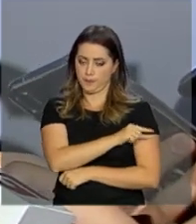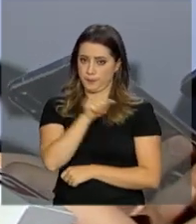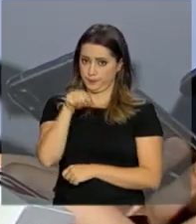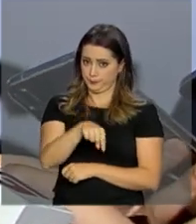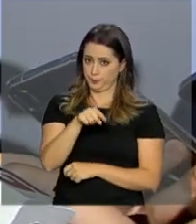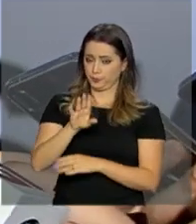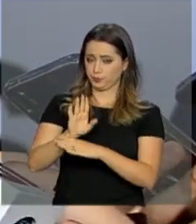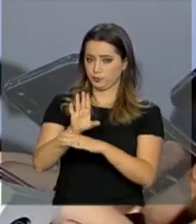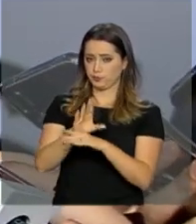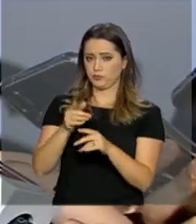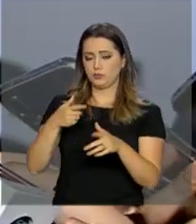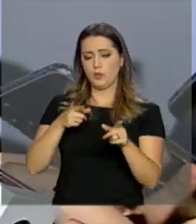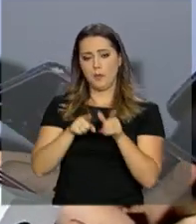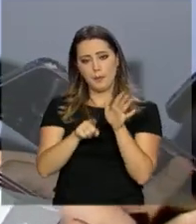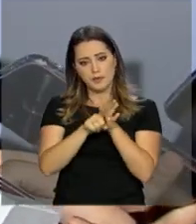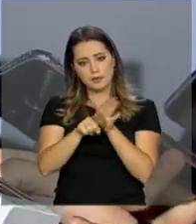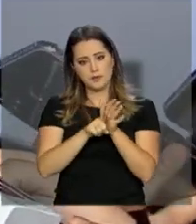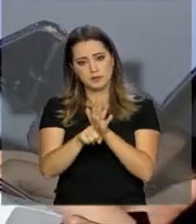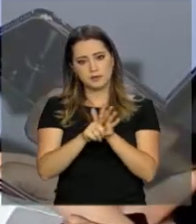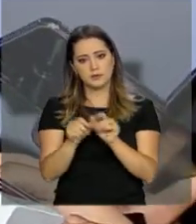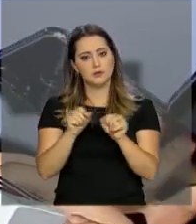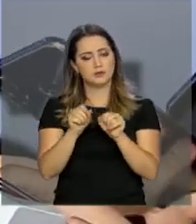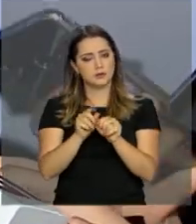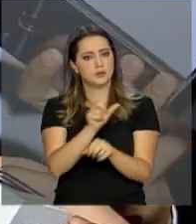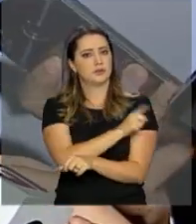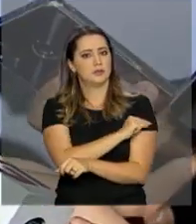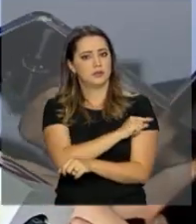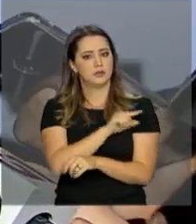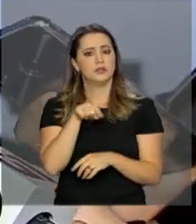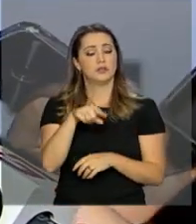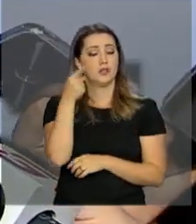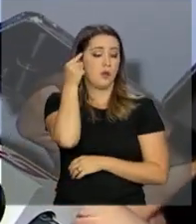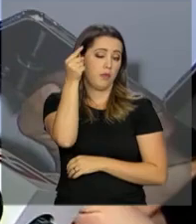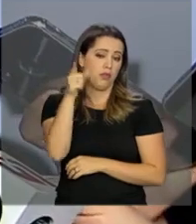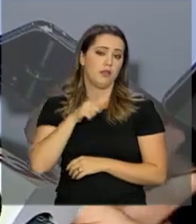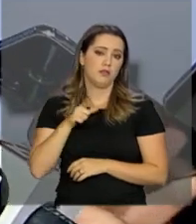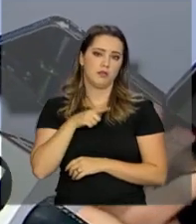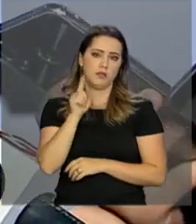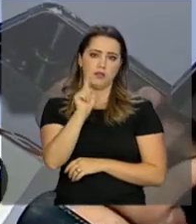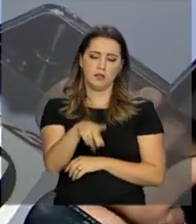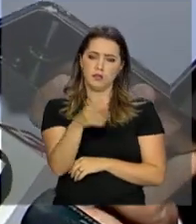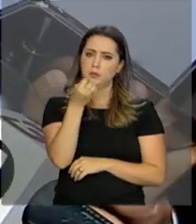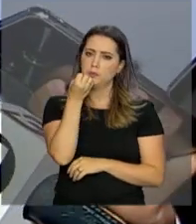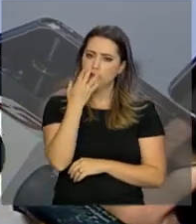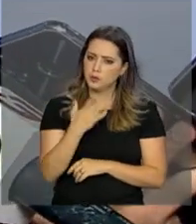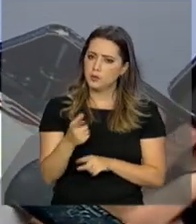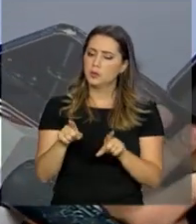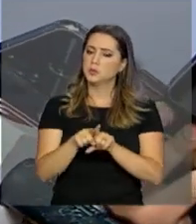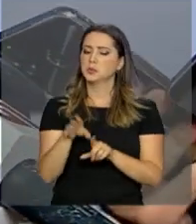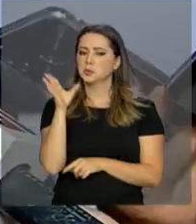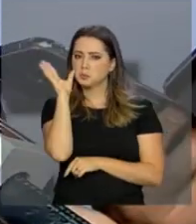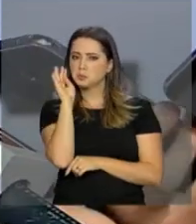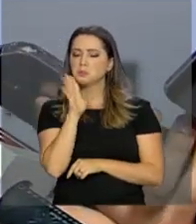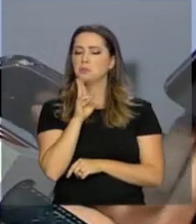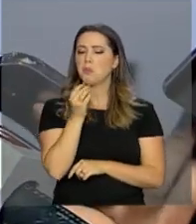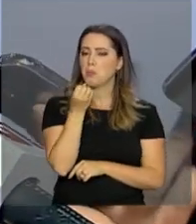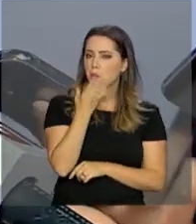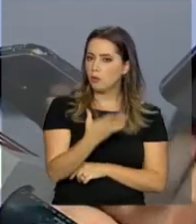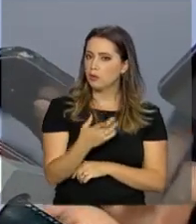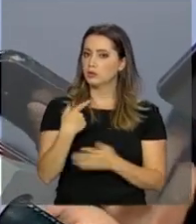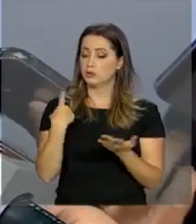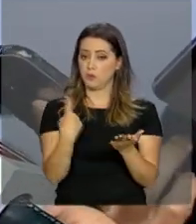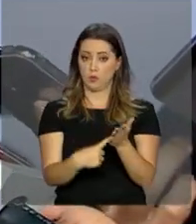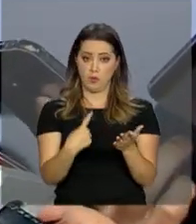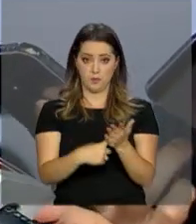sul pesquisa e produção de vacinas ou uma idéia que eu me pareceu muito interessante também foi adotada na